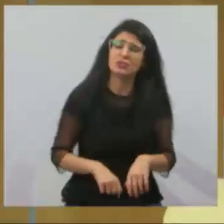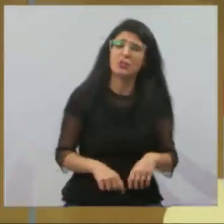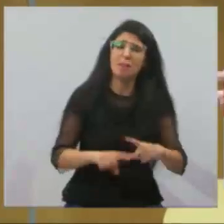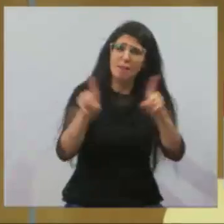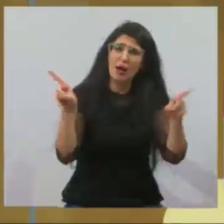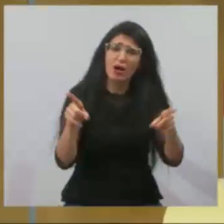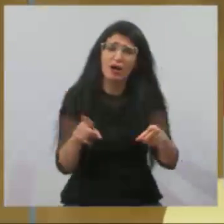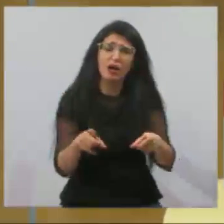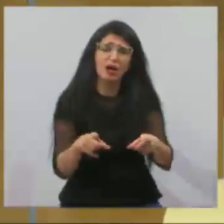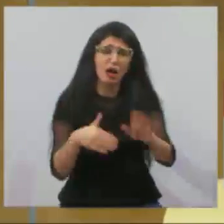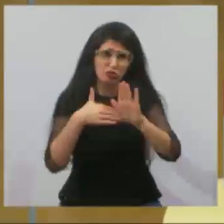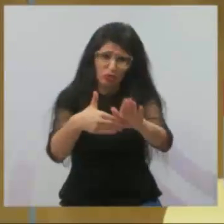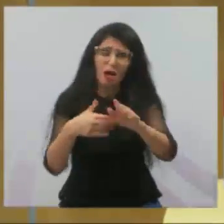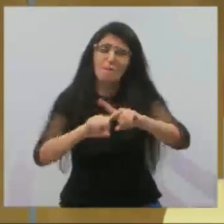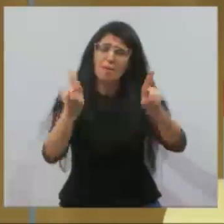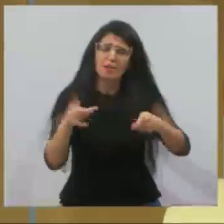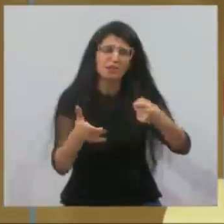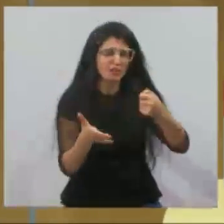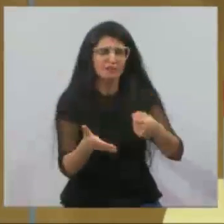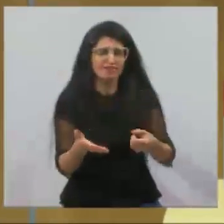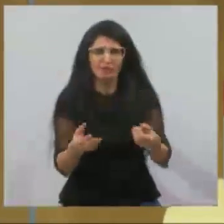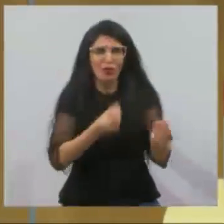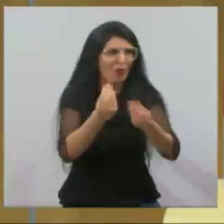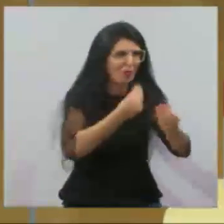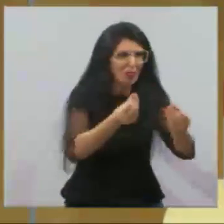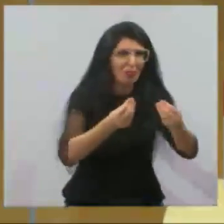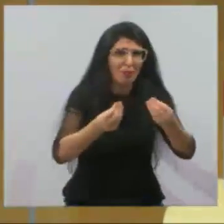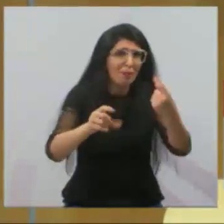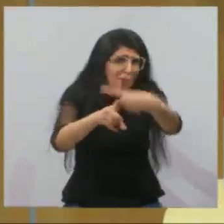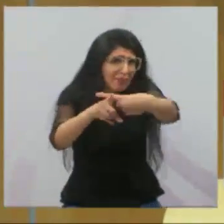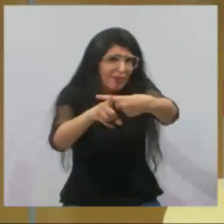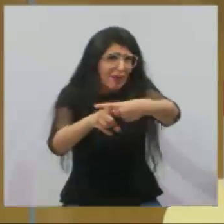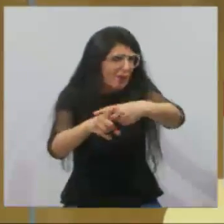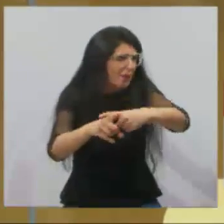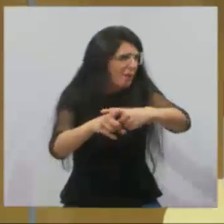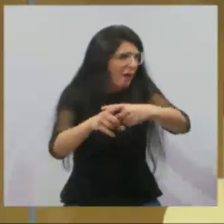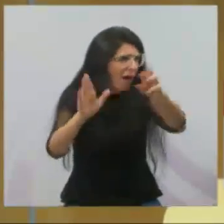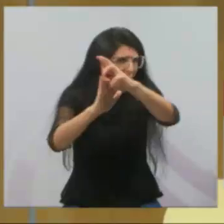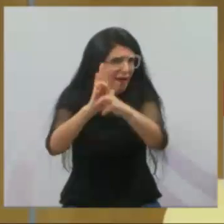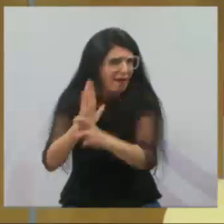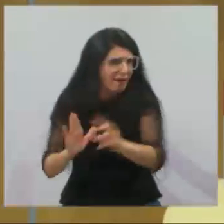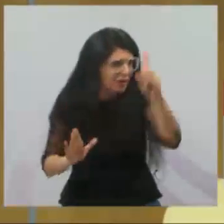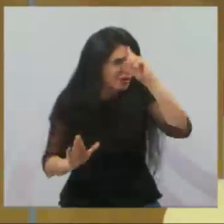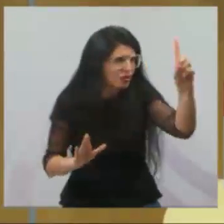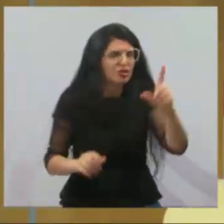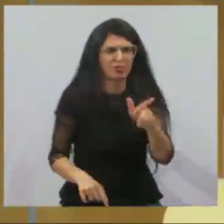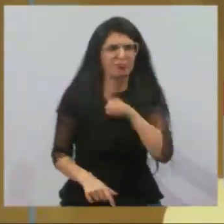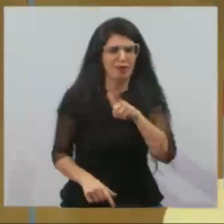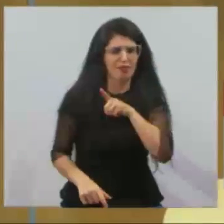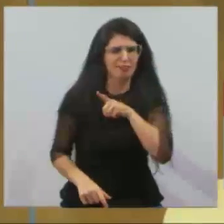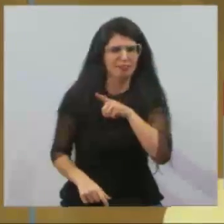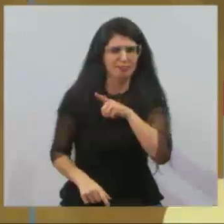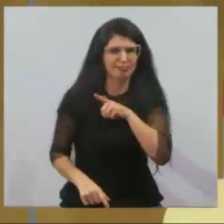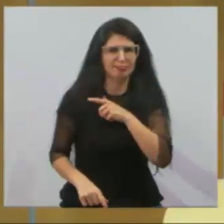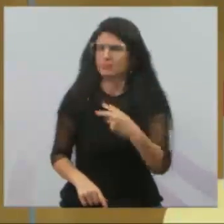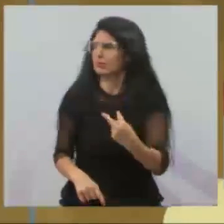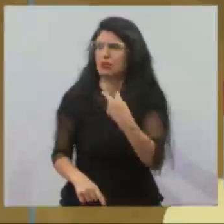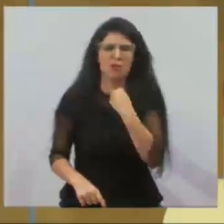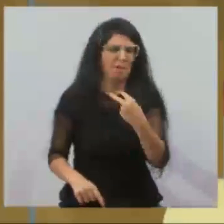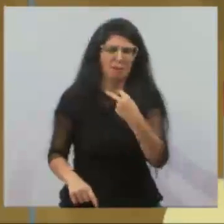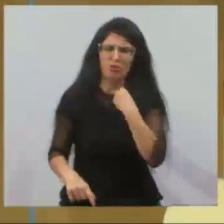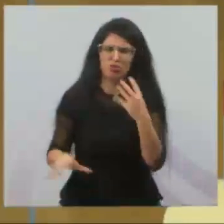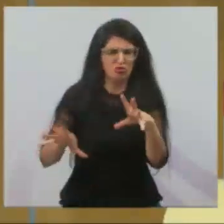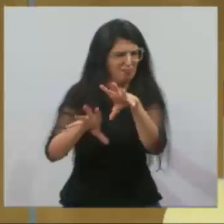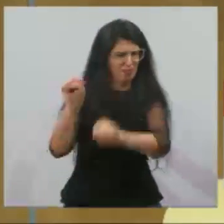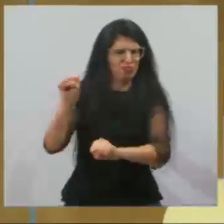projeto. E se não votar esse projeto, o município pode sofrer essas sanções. E aqui eu não quero fazer demagogia, né? E